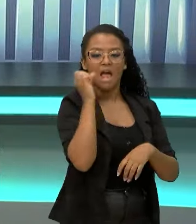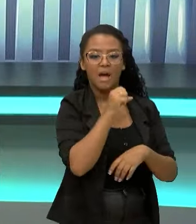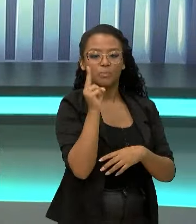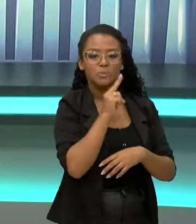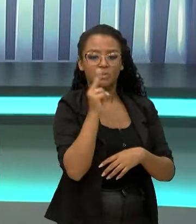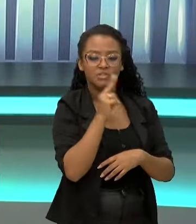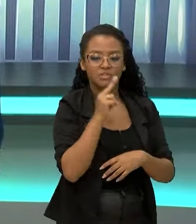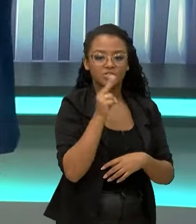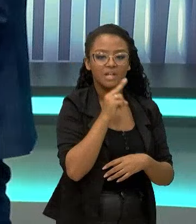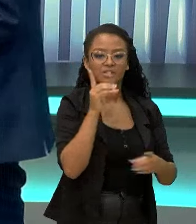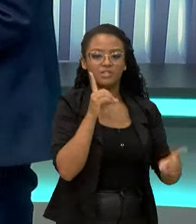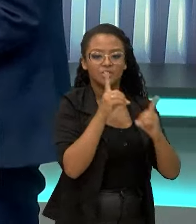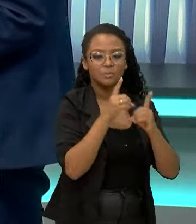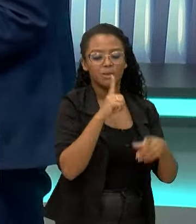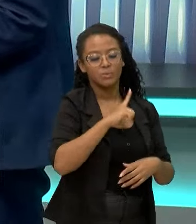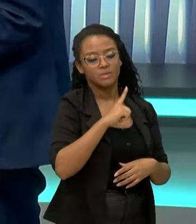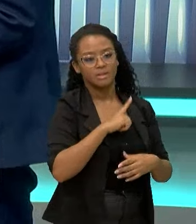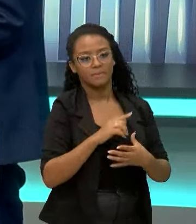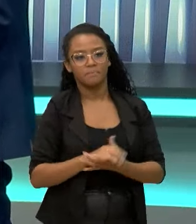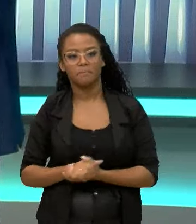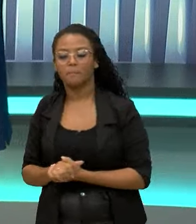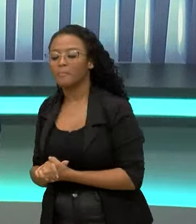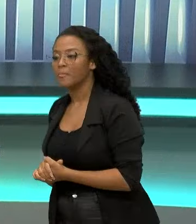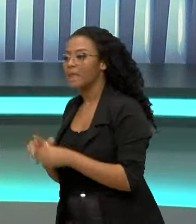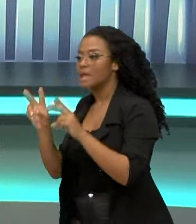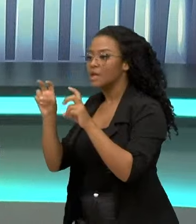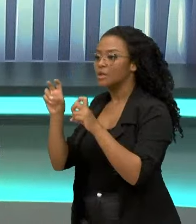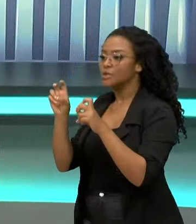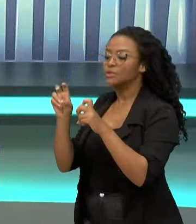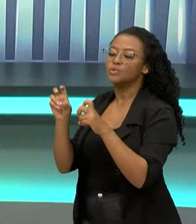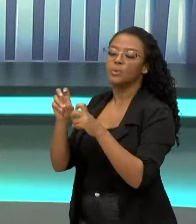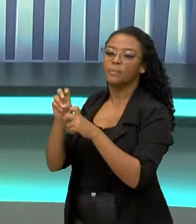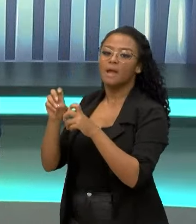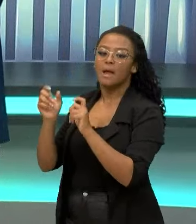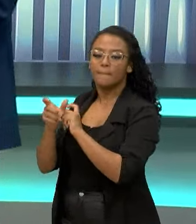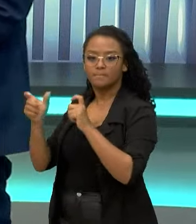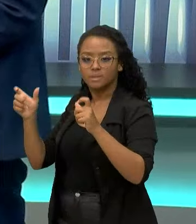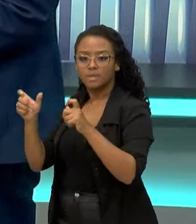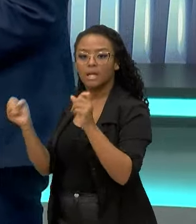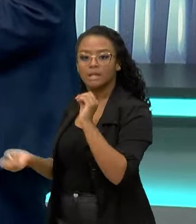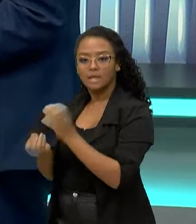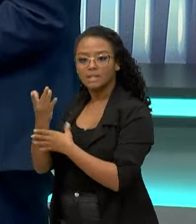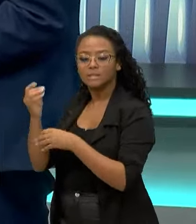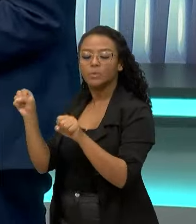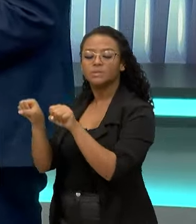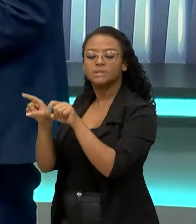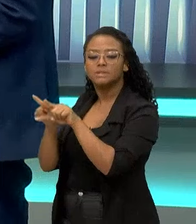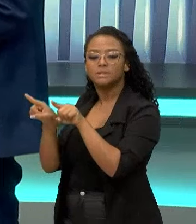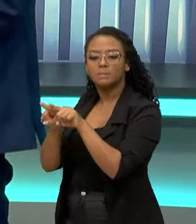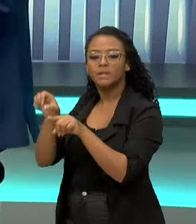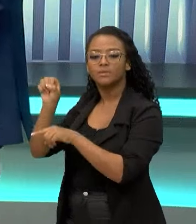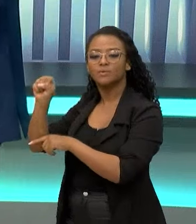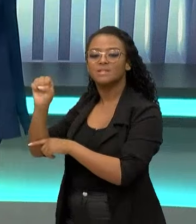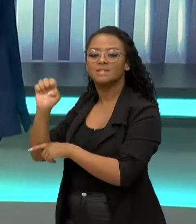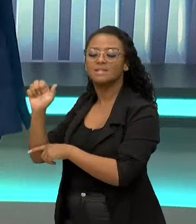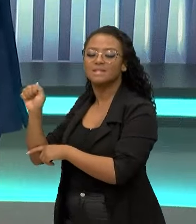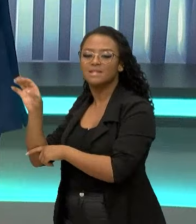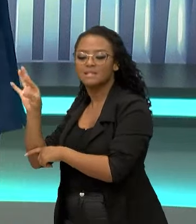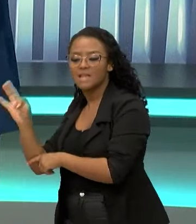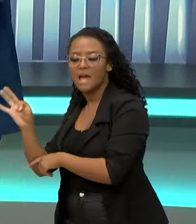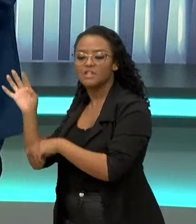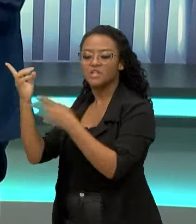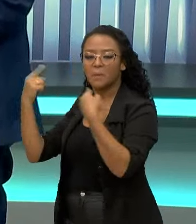que existe por parte da atual administração municipal da não criação do SAMU é a criação do CIAT, que faz o funcionamento em parceria junto